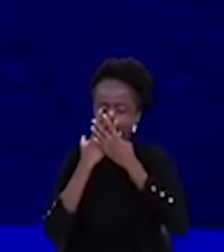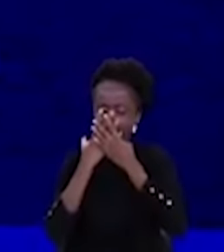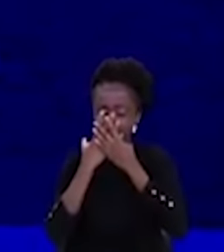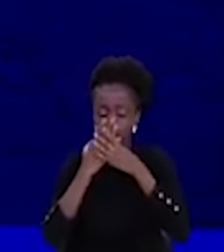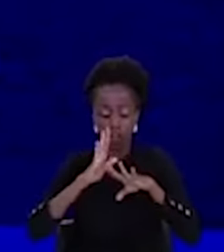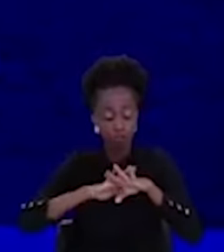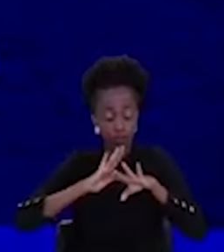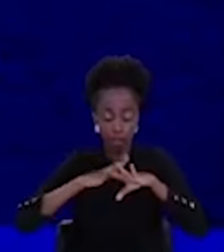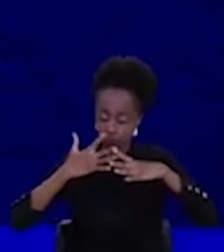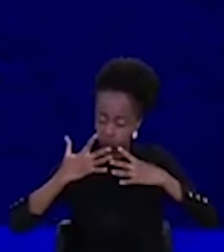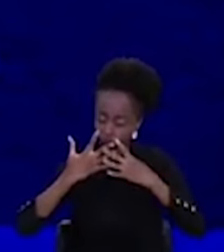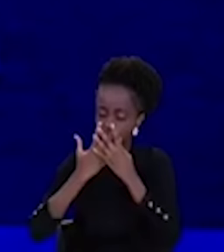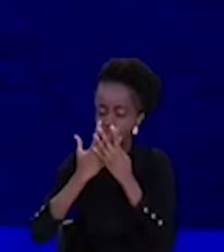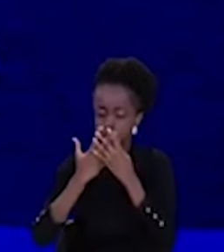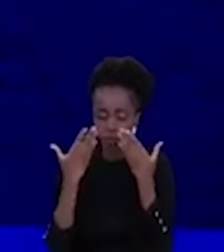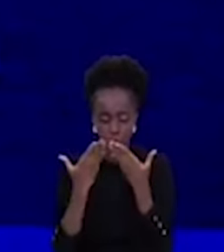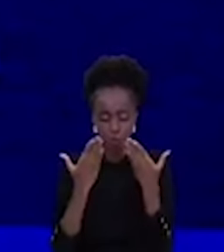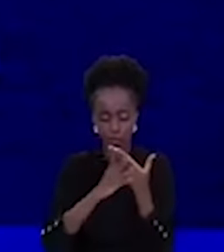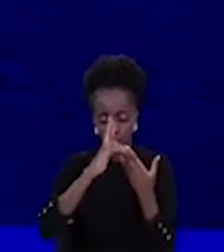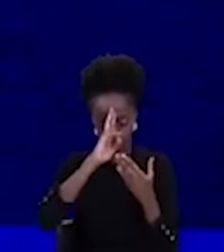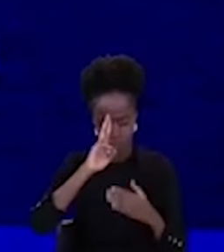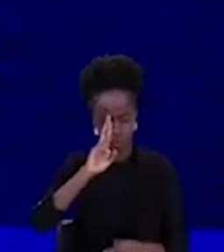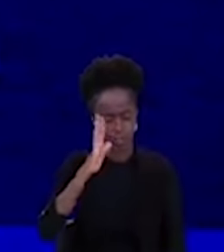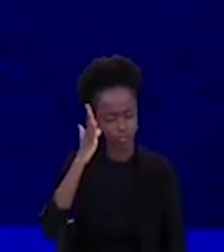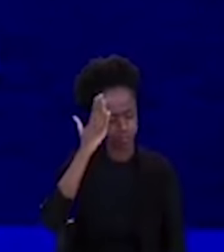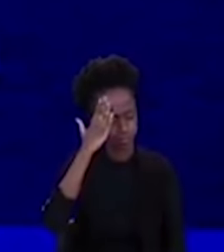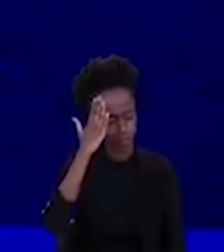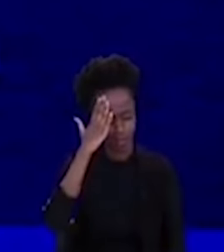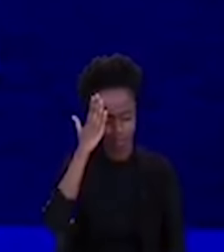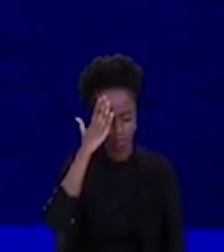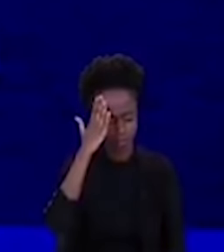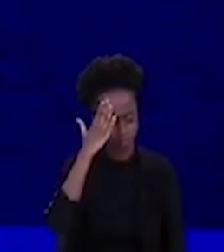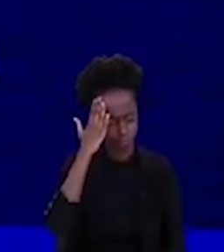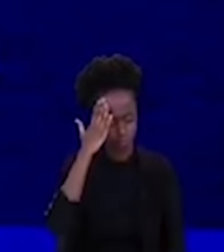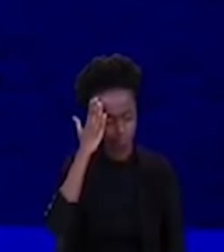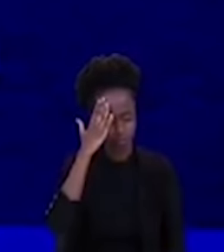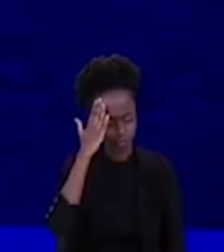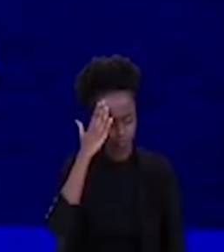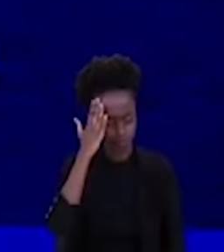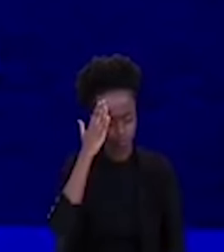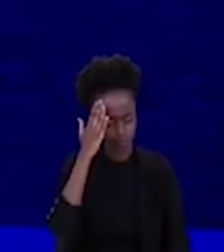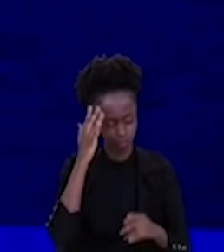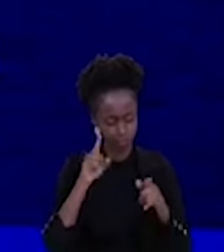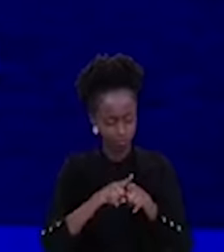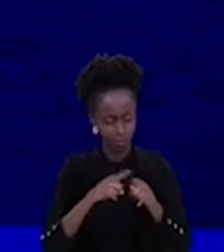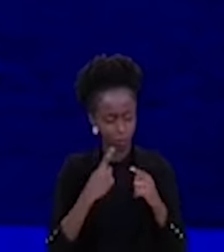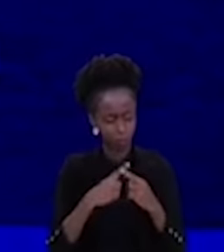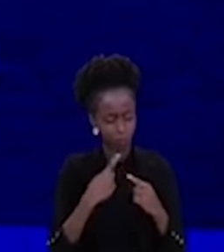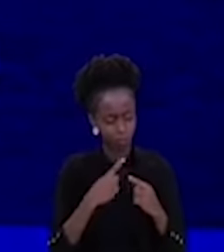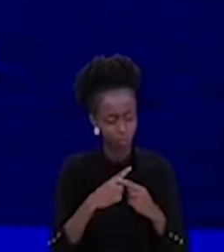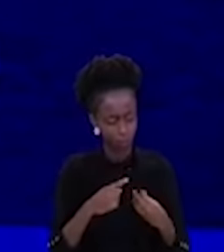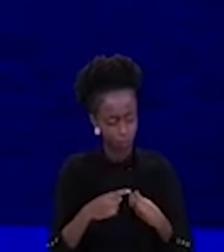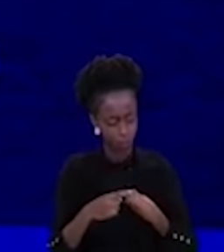uma confissão que o Senhor já sabe, o pecado que está separando esta